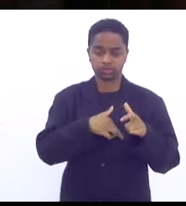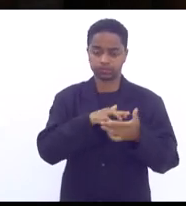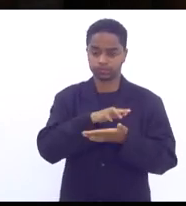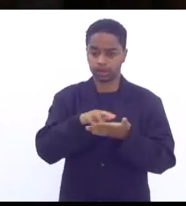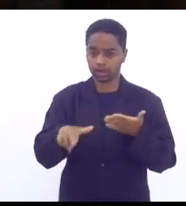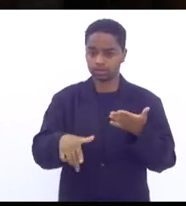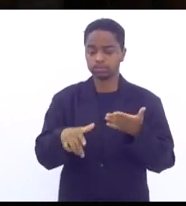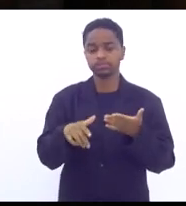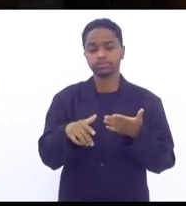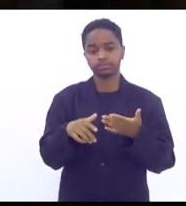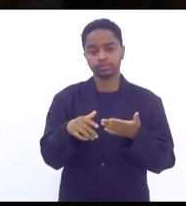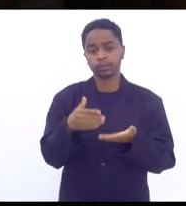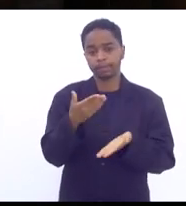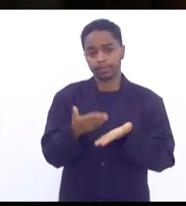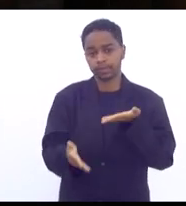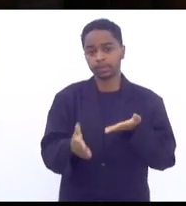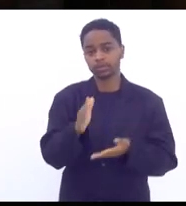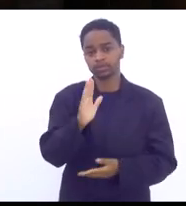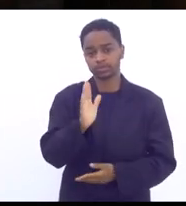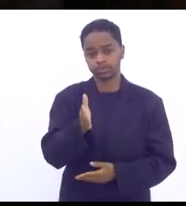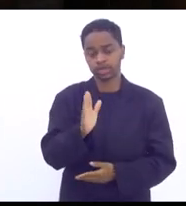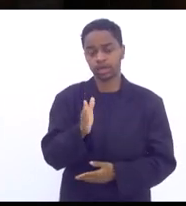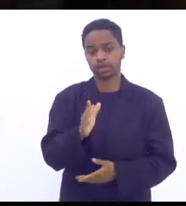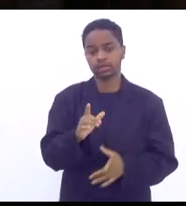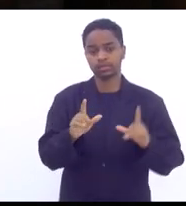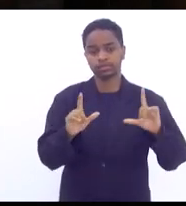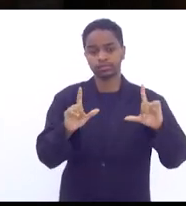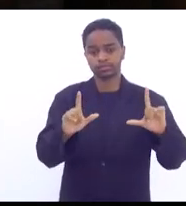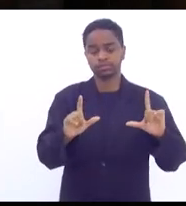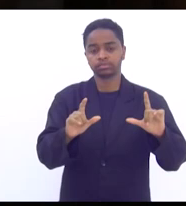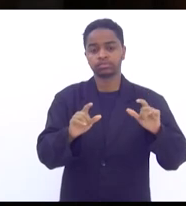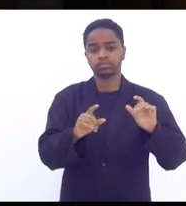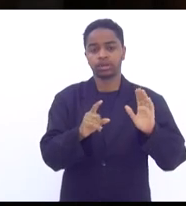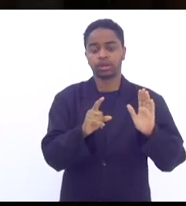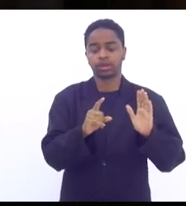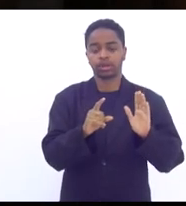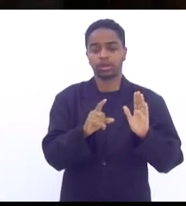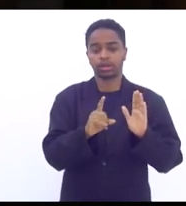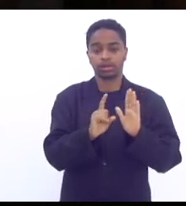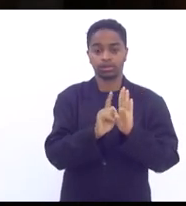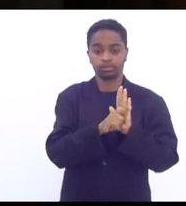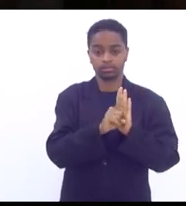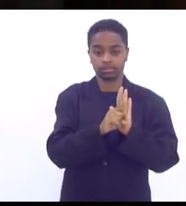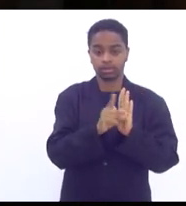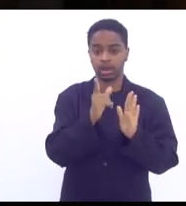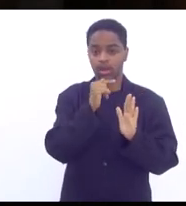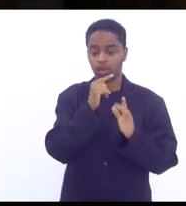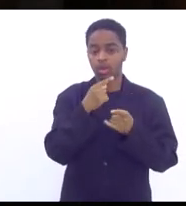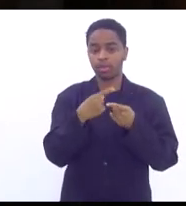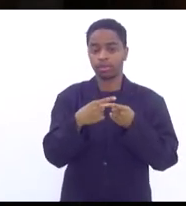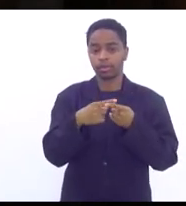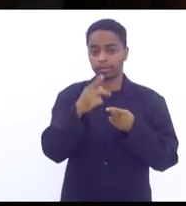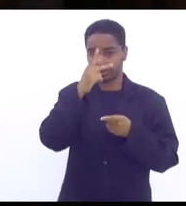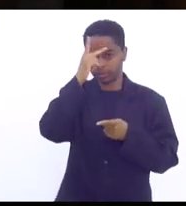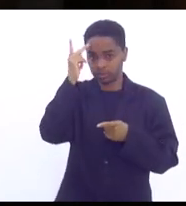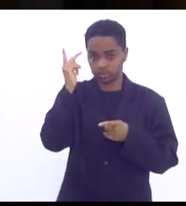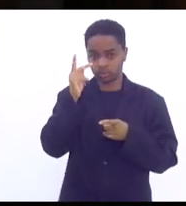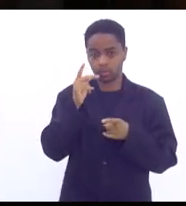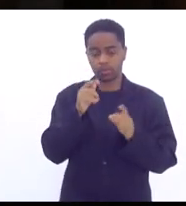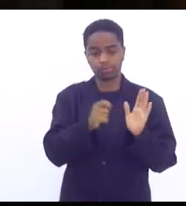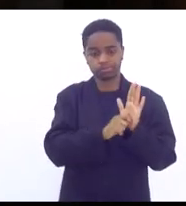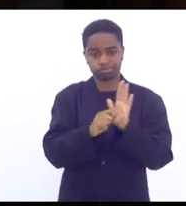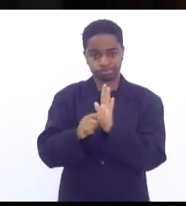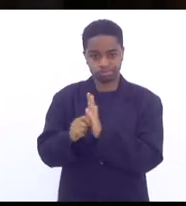vezes perderam o seu hidrômetro, porque o cracudo está